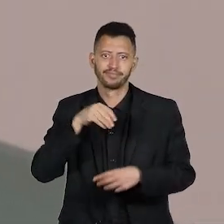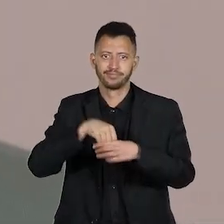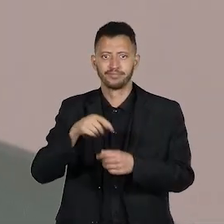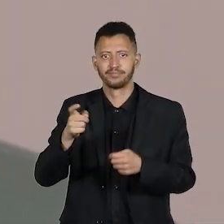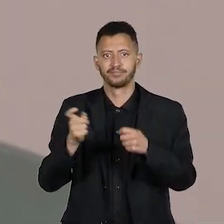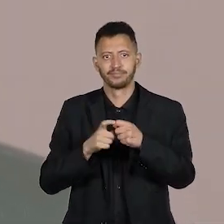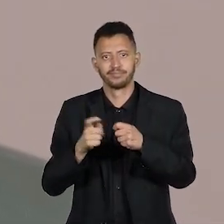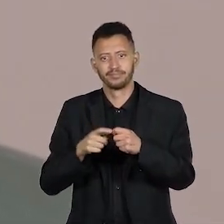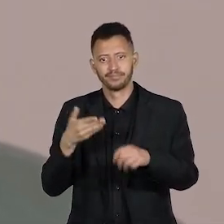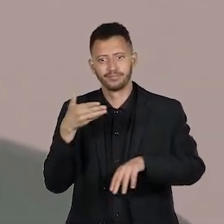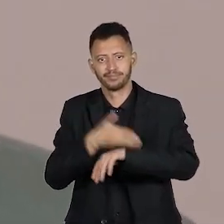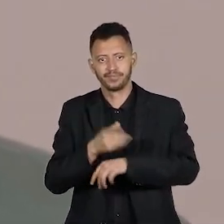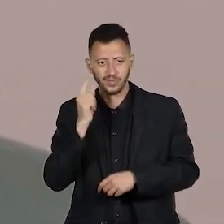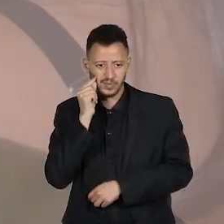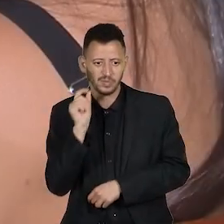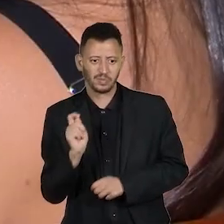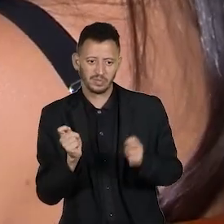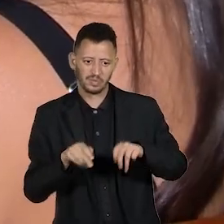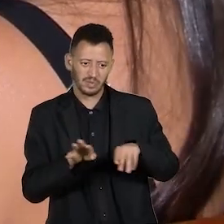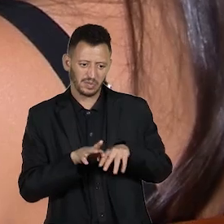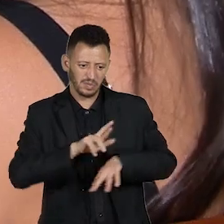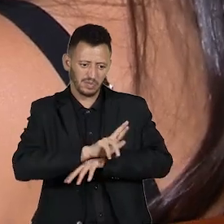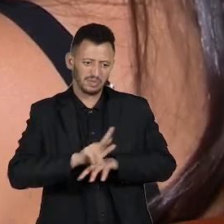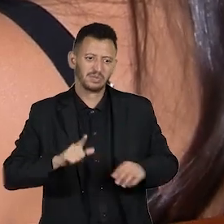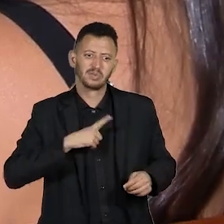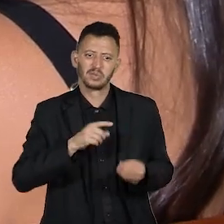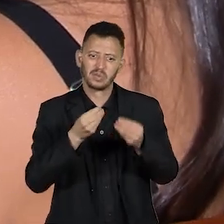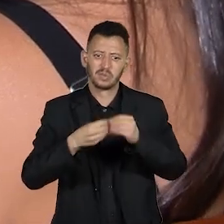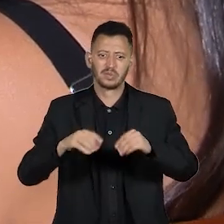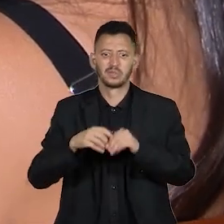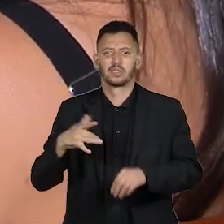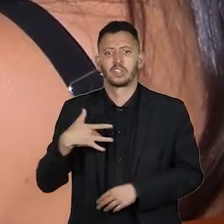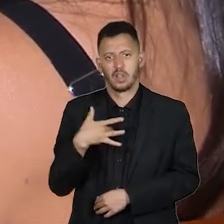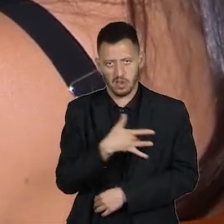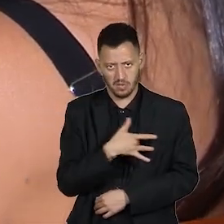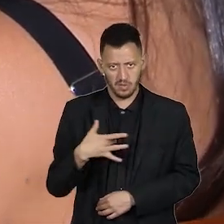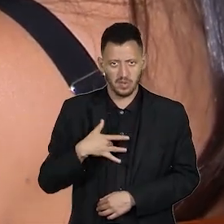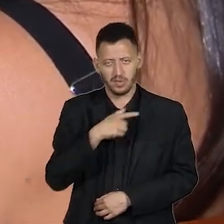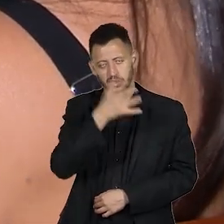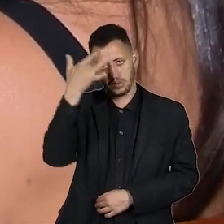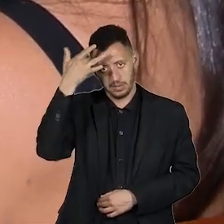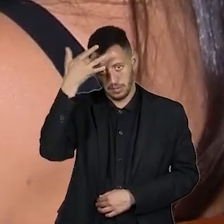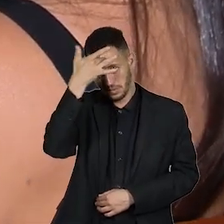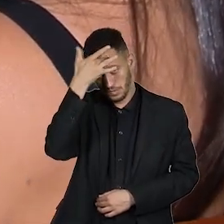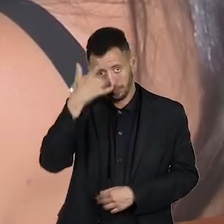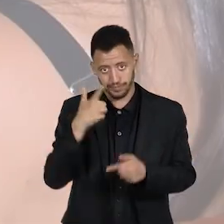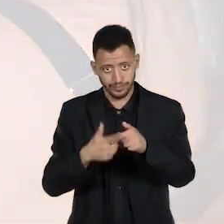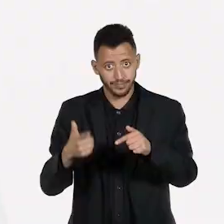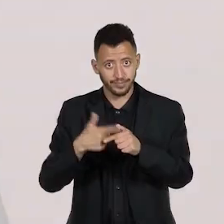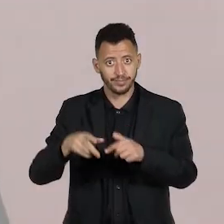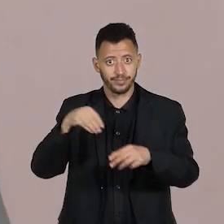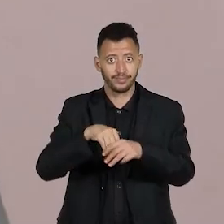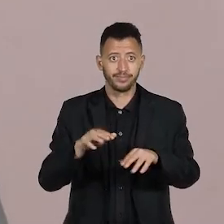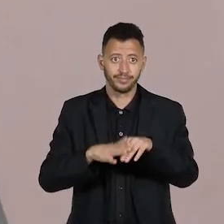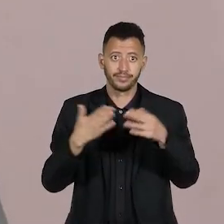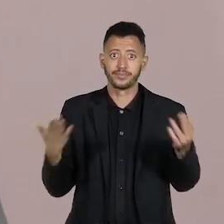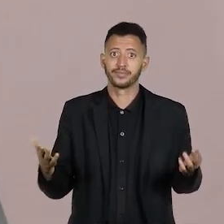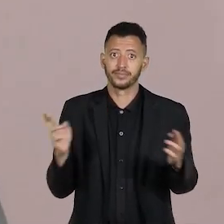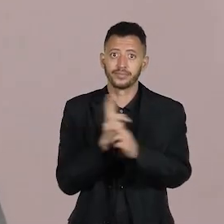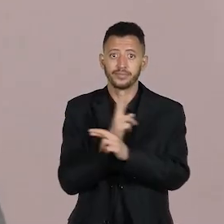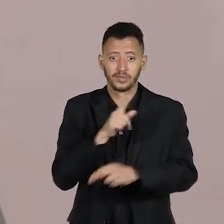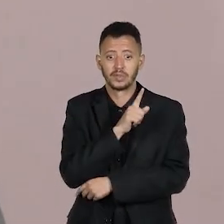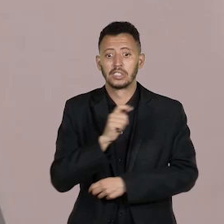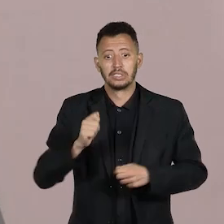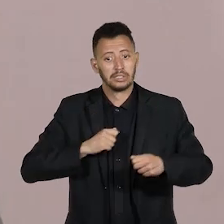que, conforme este médico geriatra, pode acarretar em diversos danos à saúde física e mental. Problemas